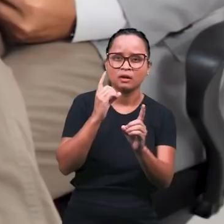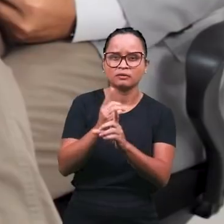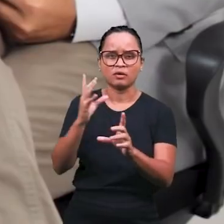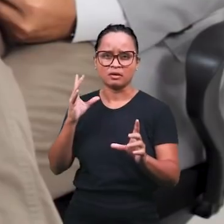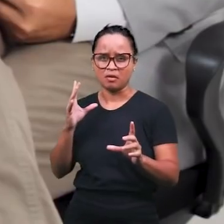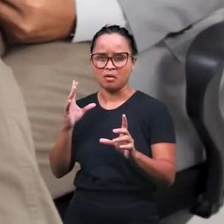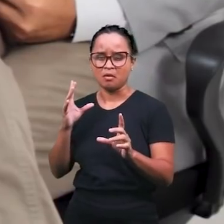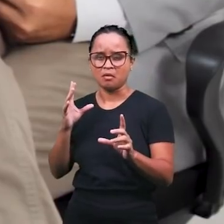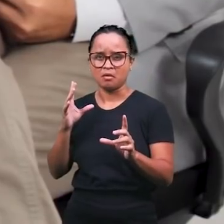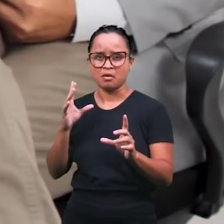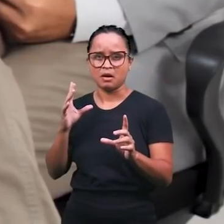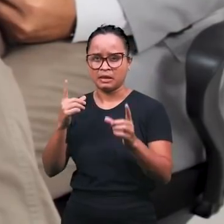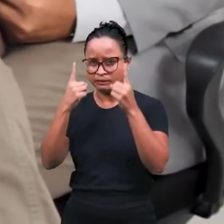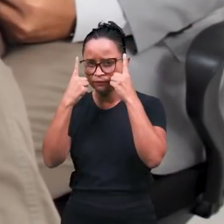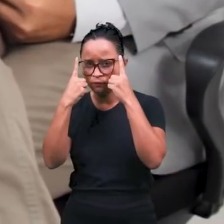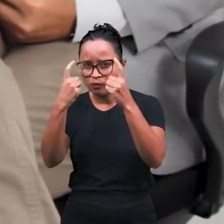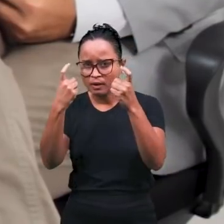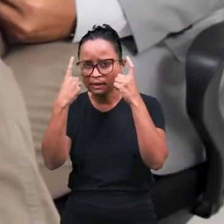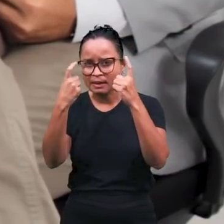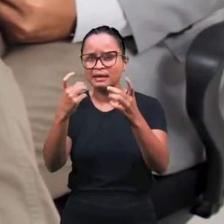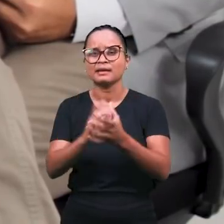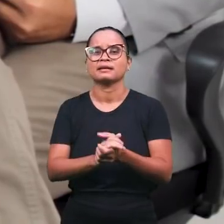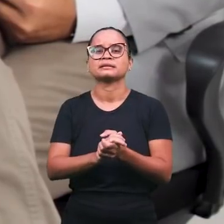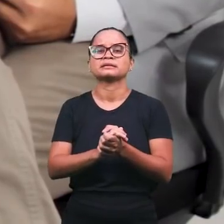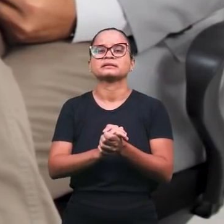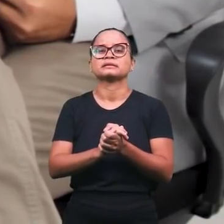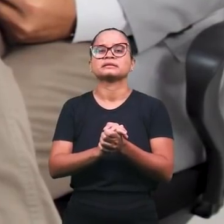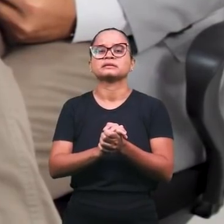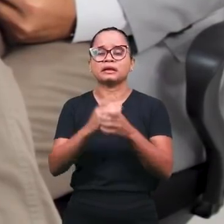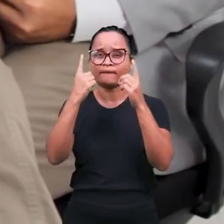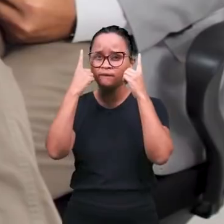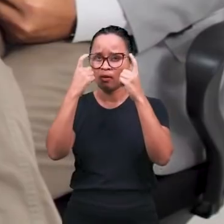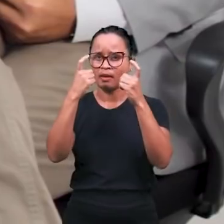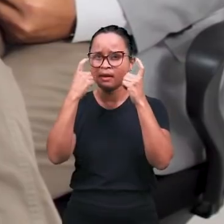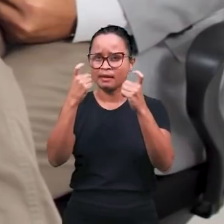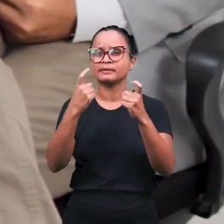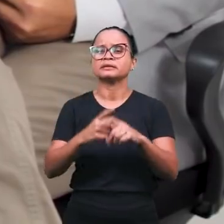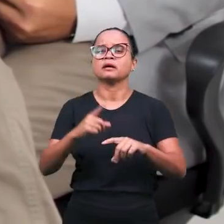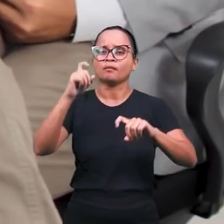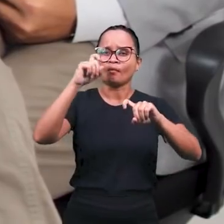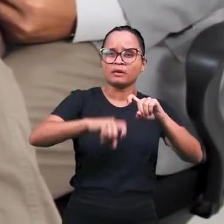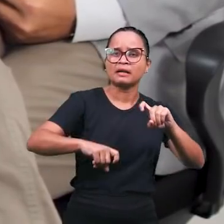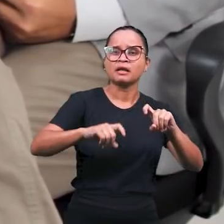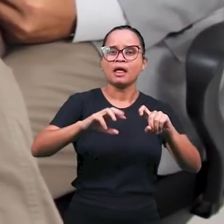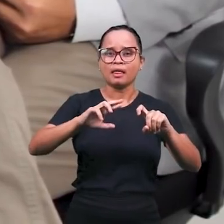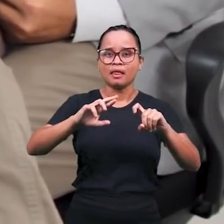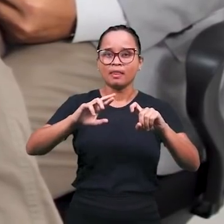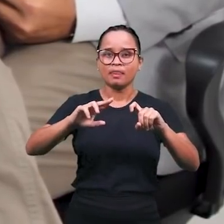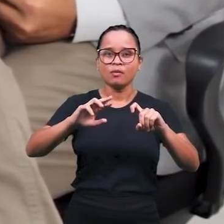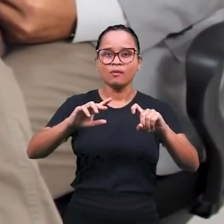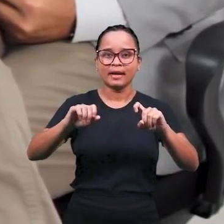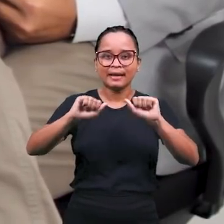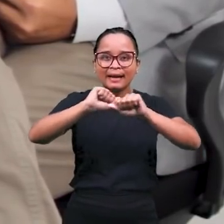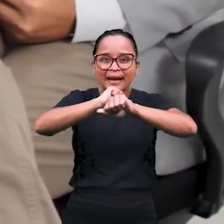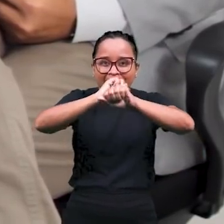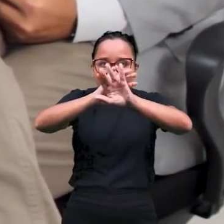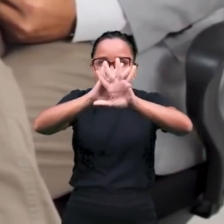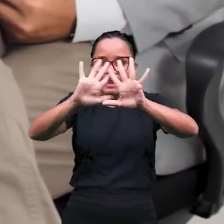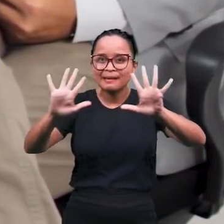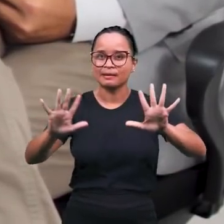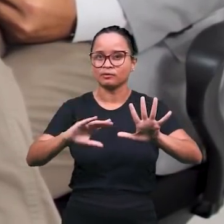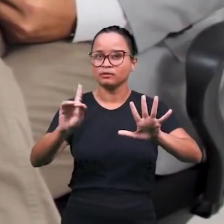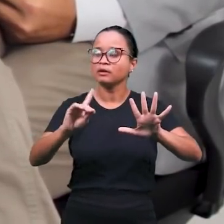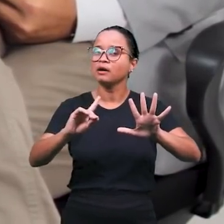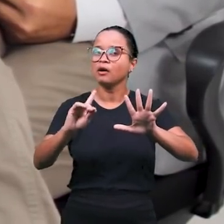de punhos, né, de violência sexual, eles não vêm florido, eles vêm escondido. E nós